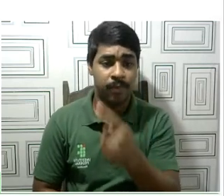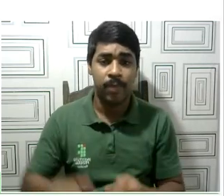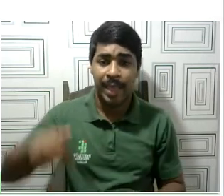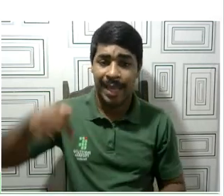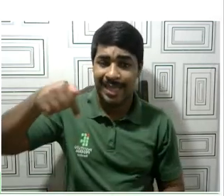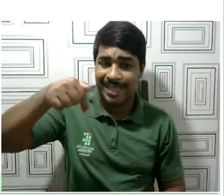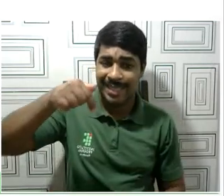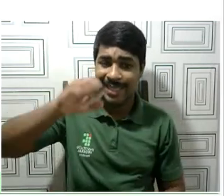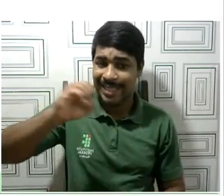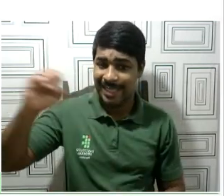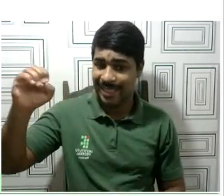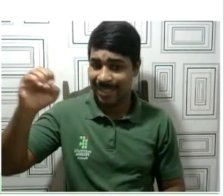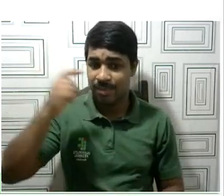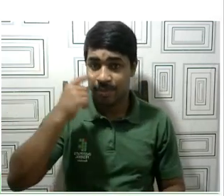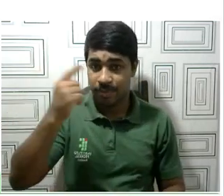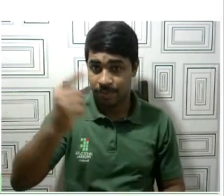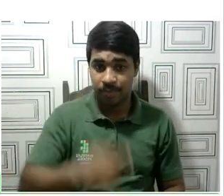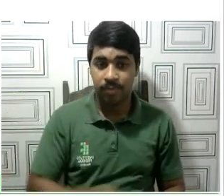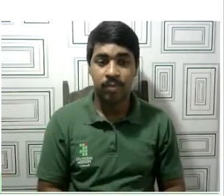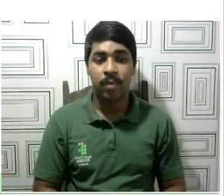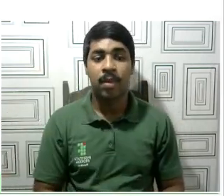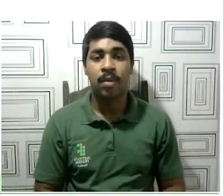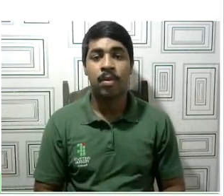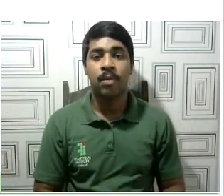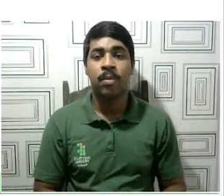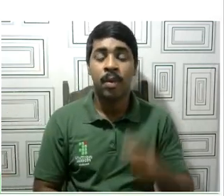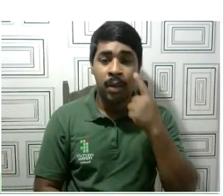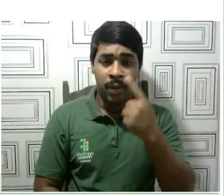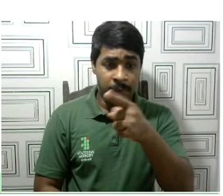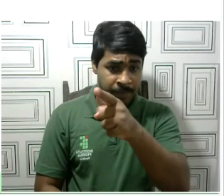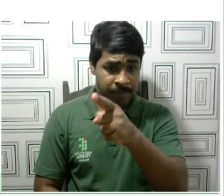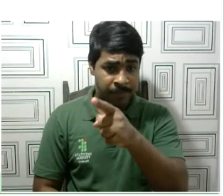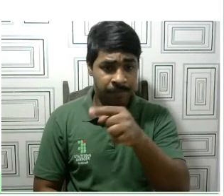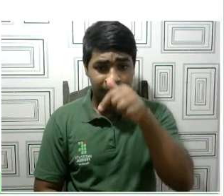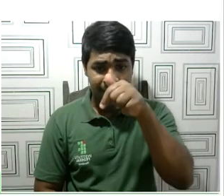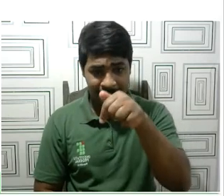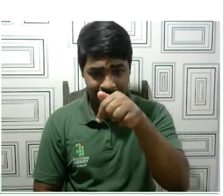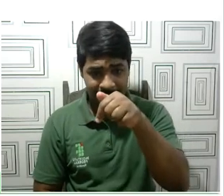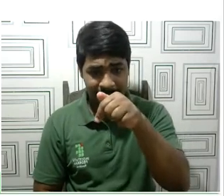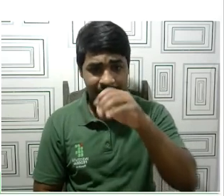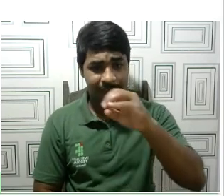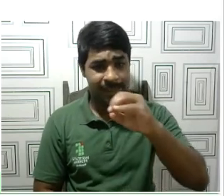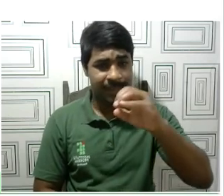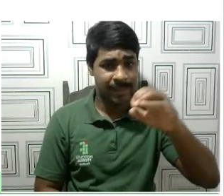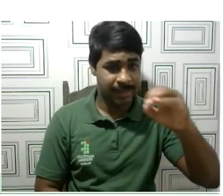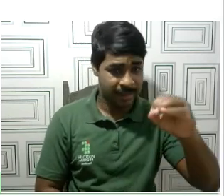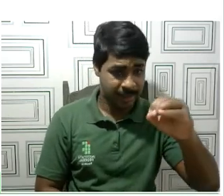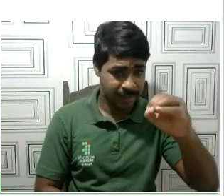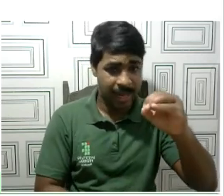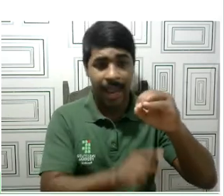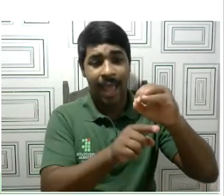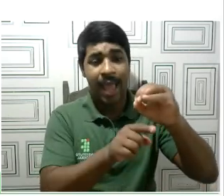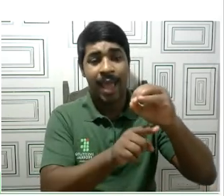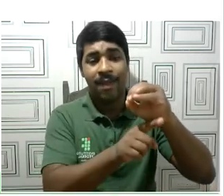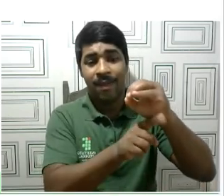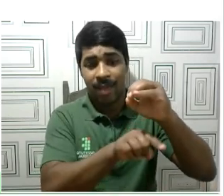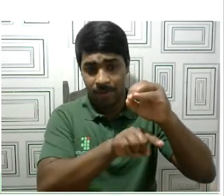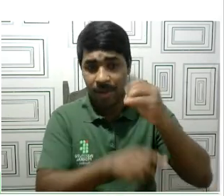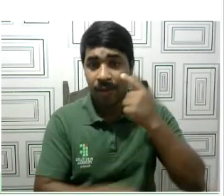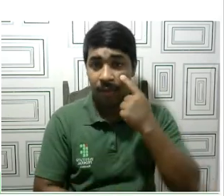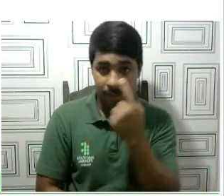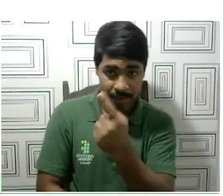científica. Gente, nossa vírgula ela está bem aqui, ó, não aparece, mas ela está bem aqui. Para transformar ele em notação científica,